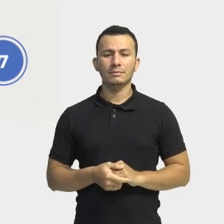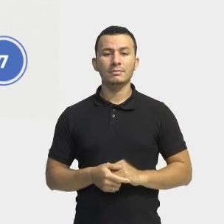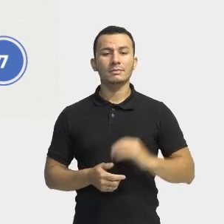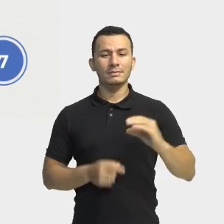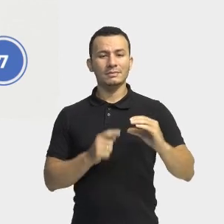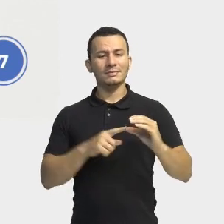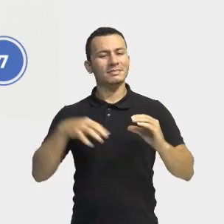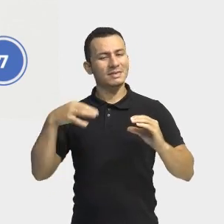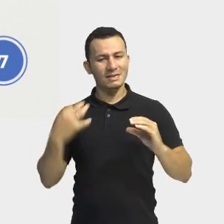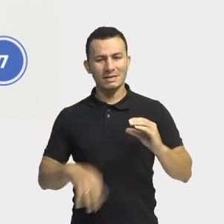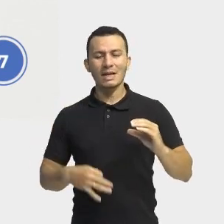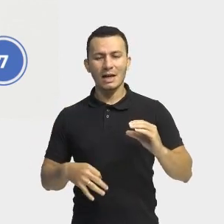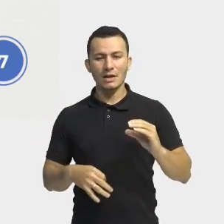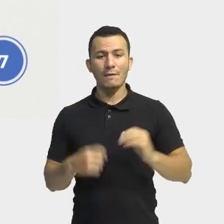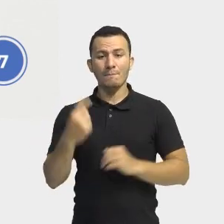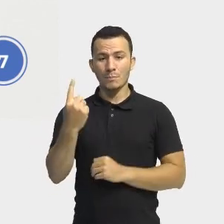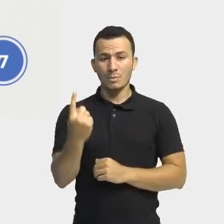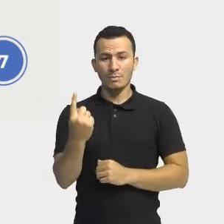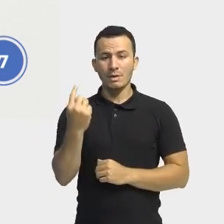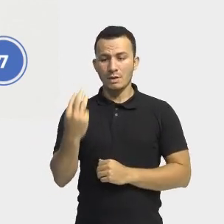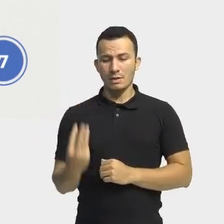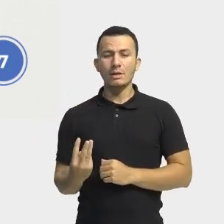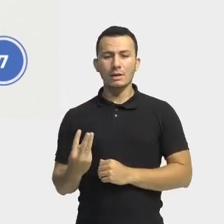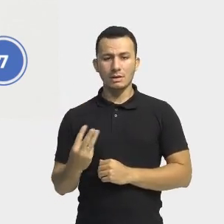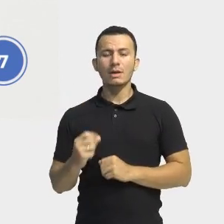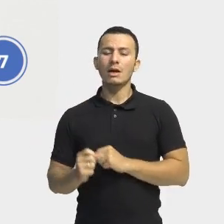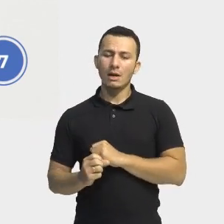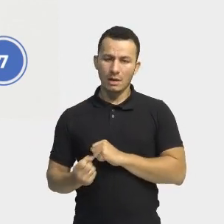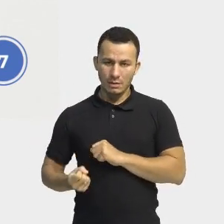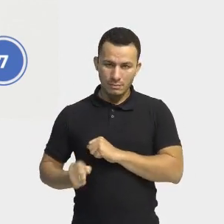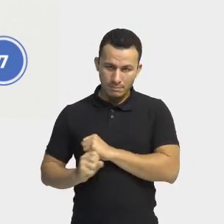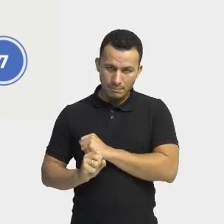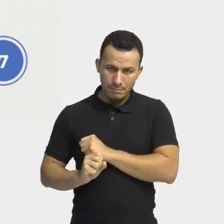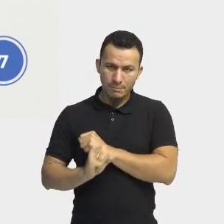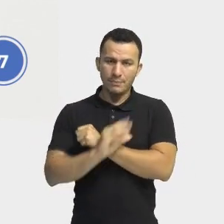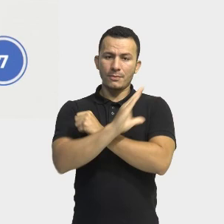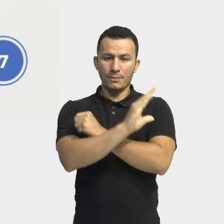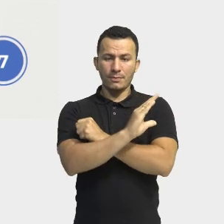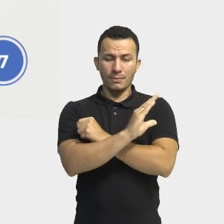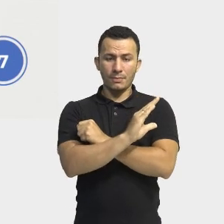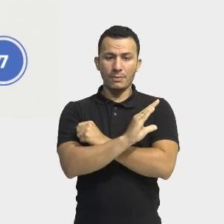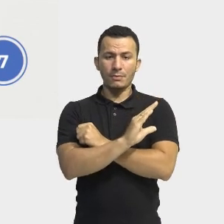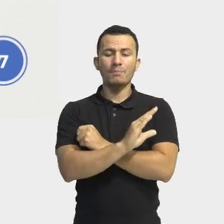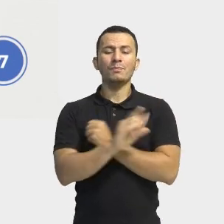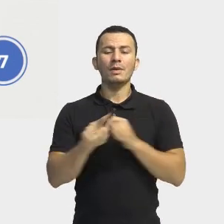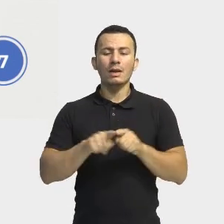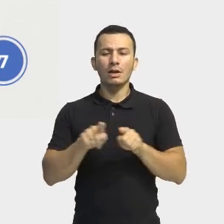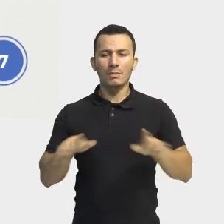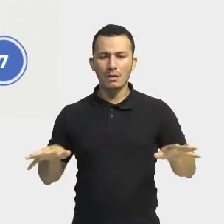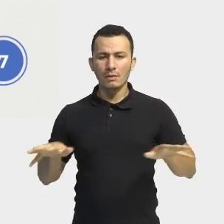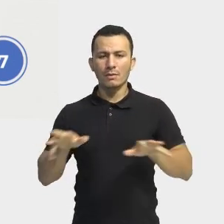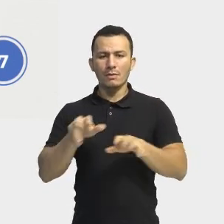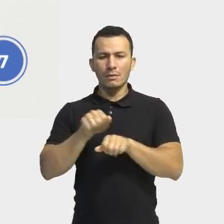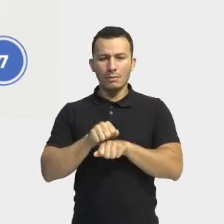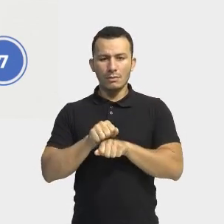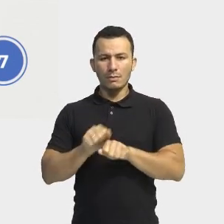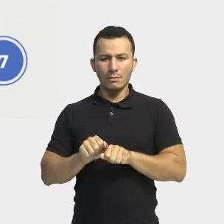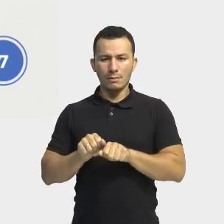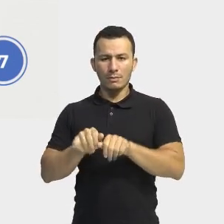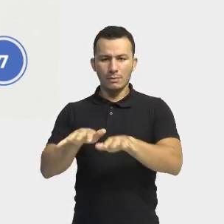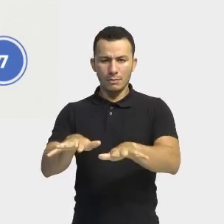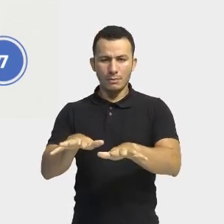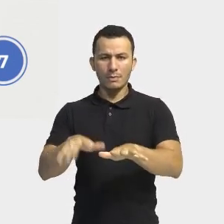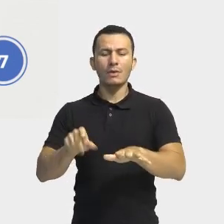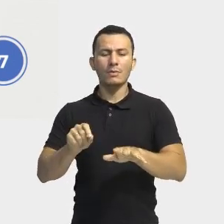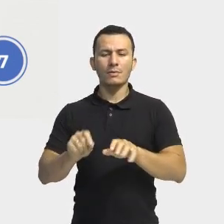letra C. O primeiro e o terceiro são exotérmicos, e enquanto que a fusão é o processo